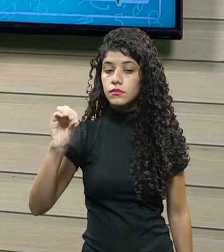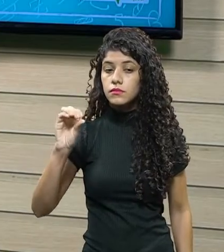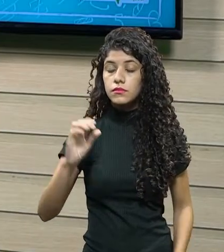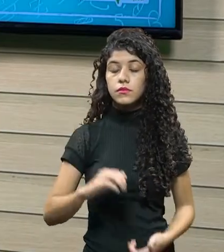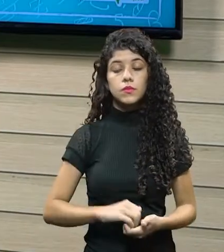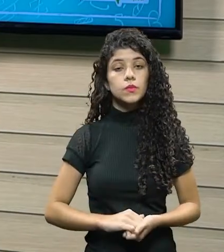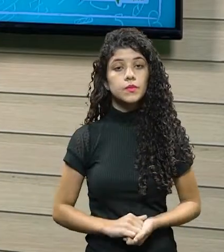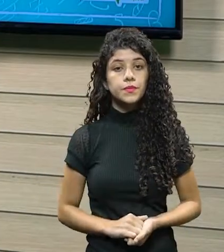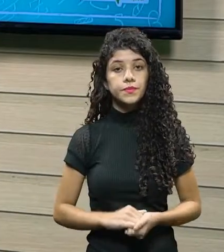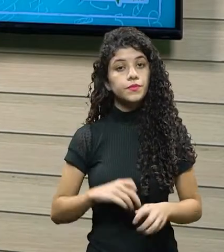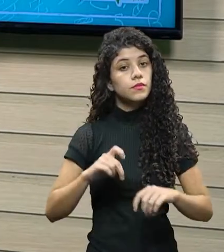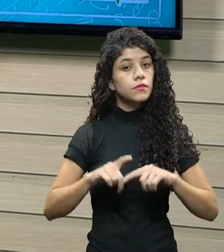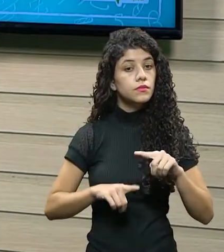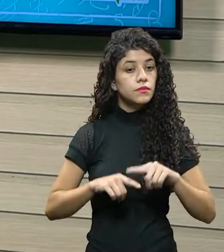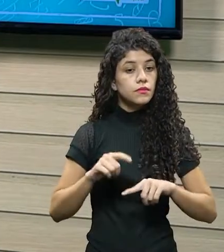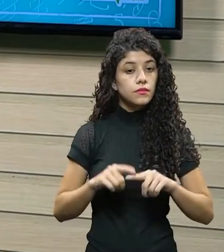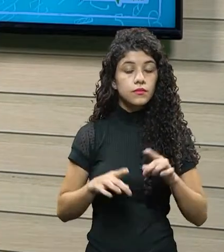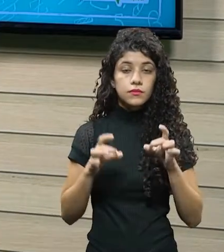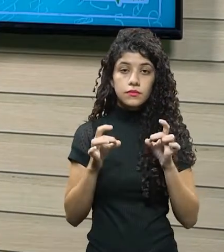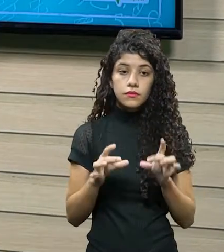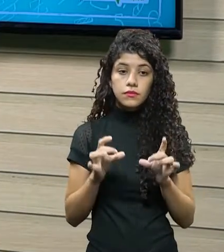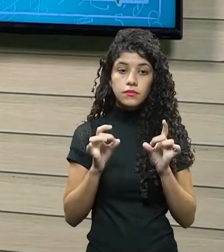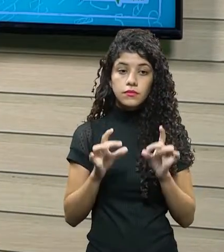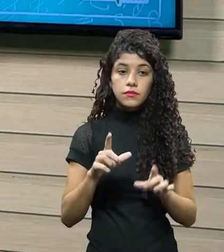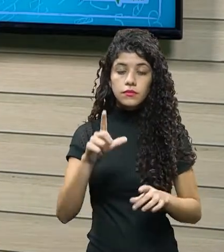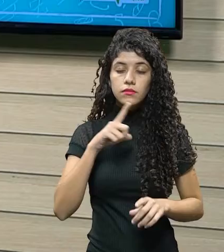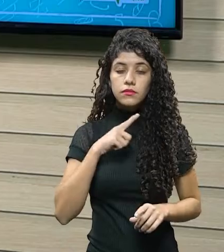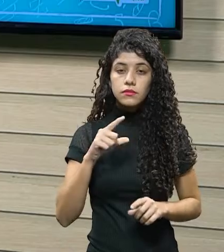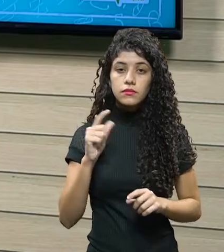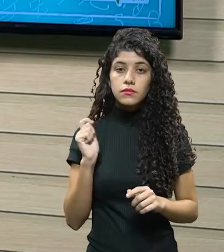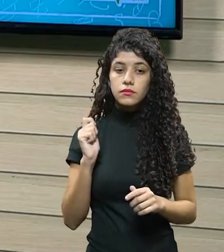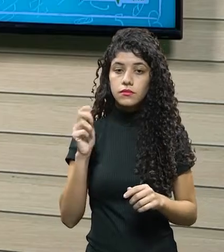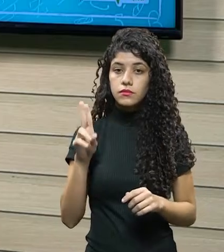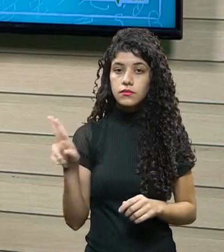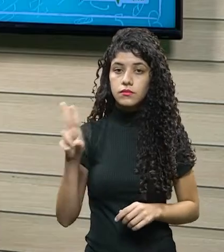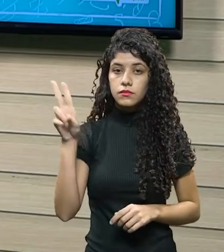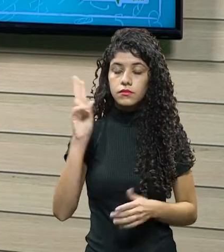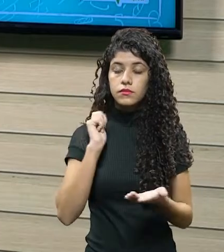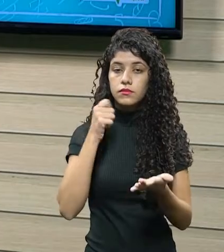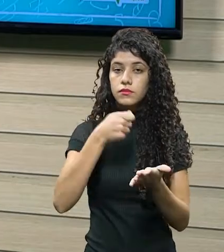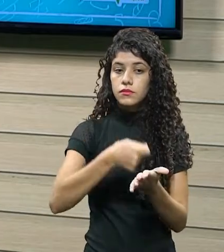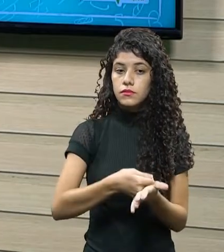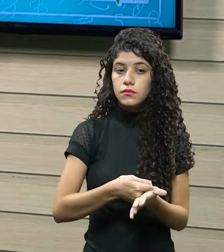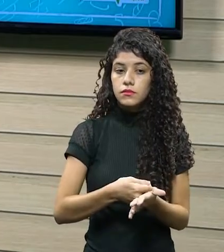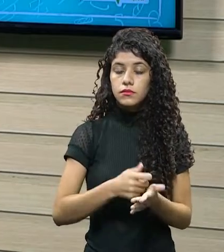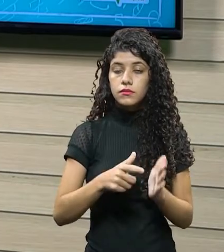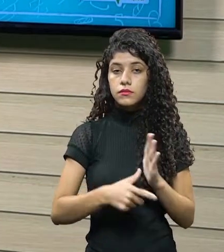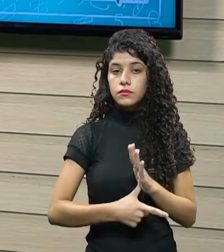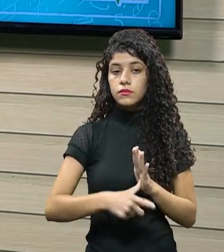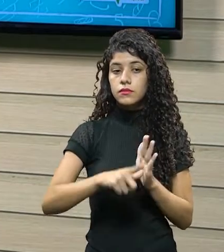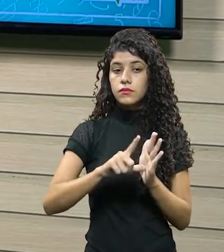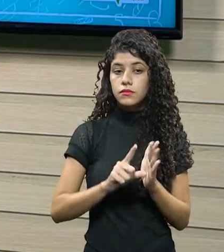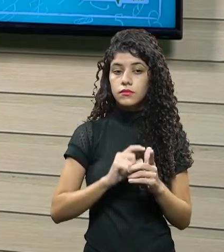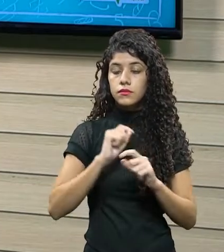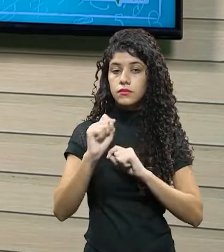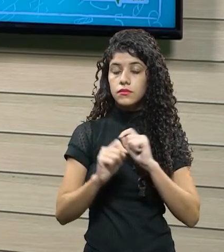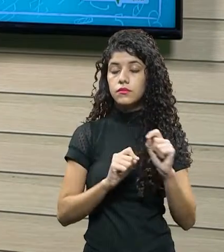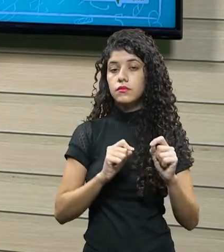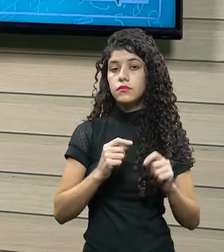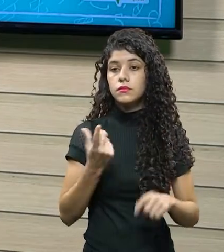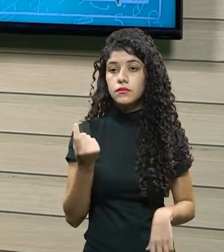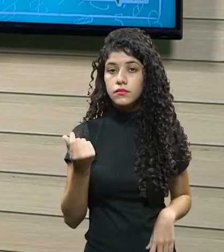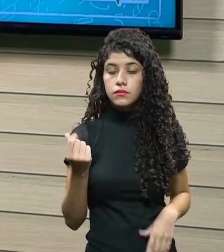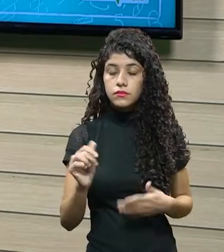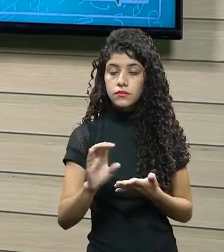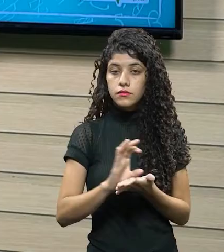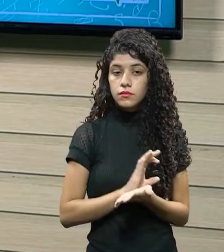os custos das mercadorias e produtos vendidos. Então, é aquele valor pago ao fornecedor antes de colocar a dedução de margem